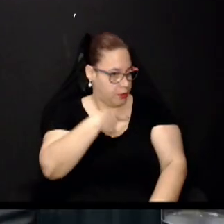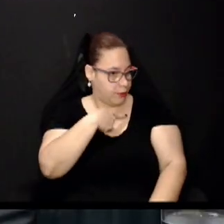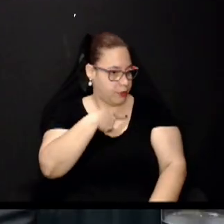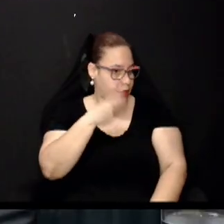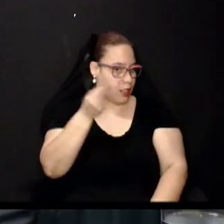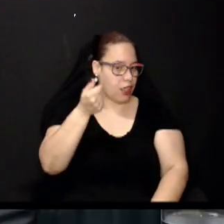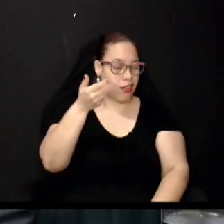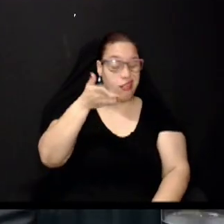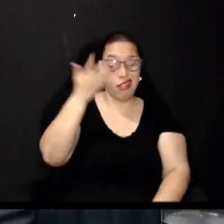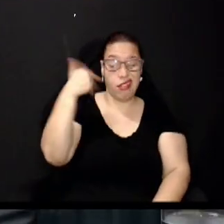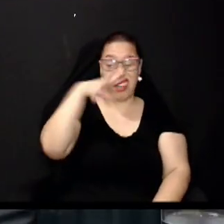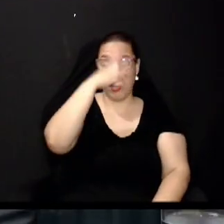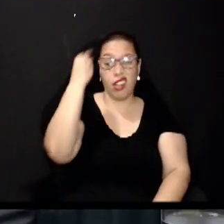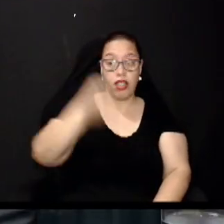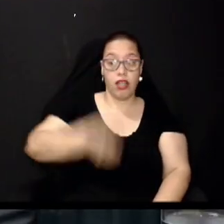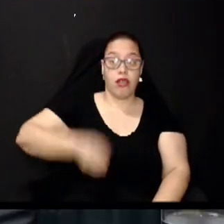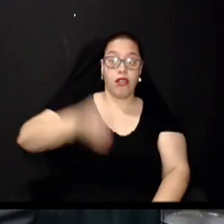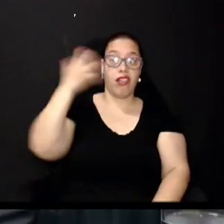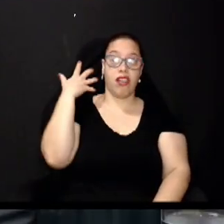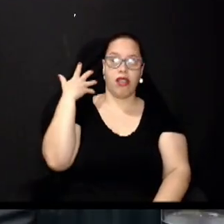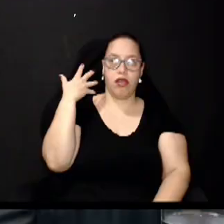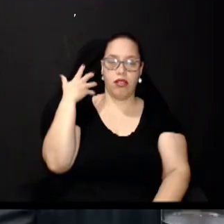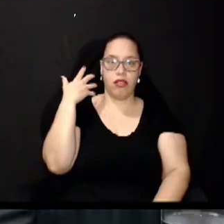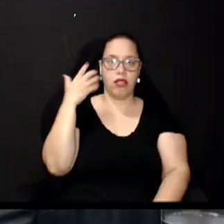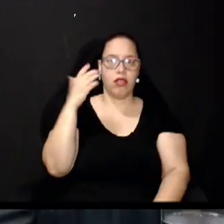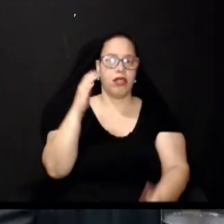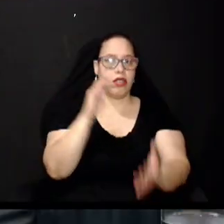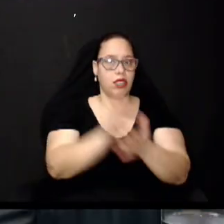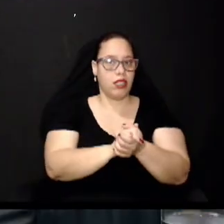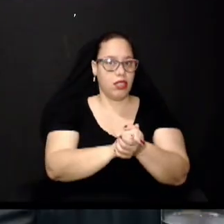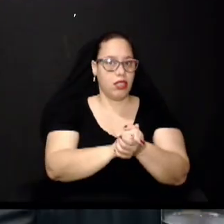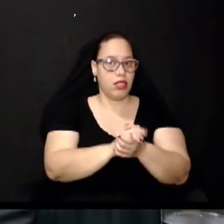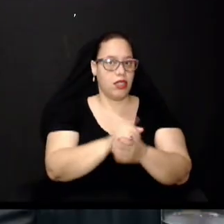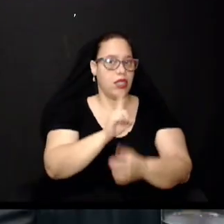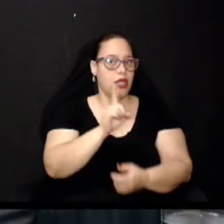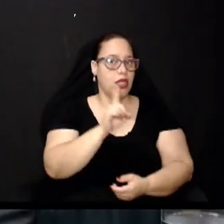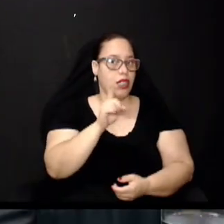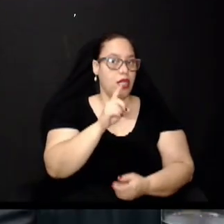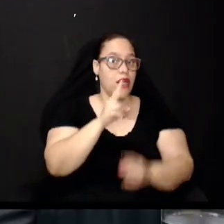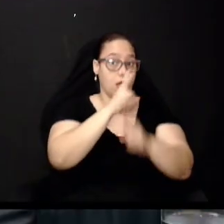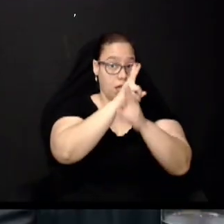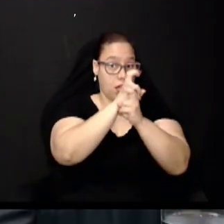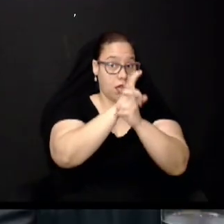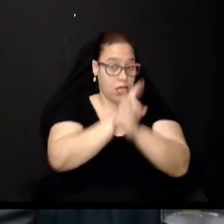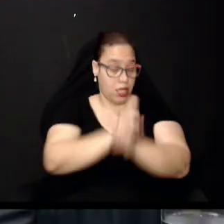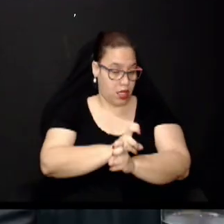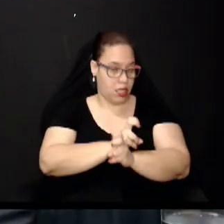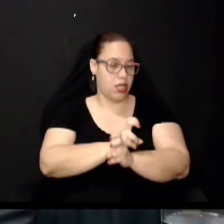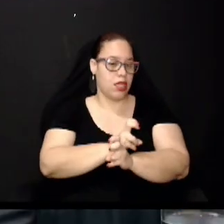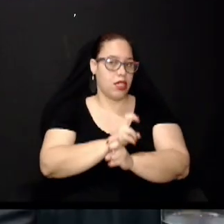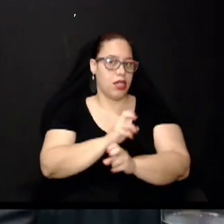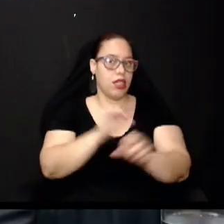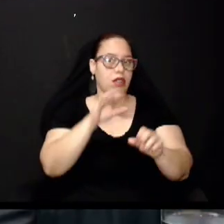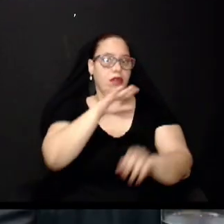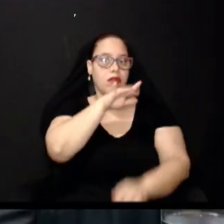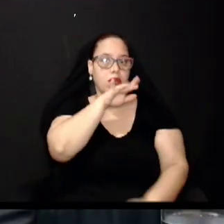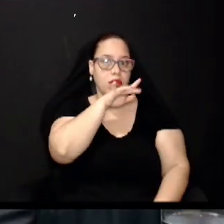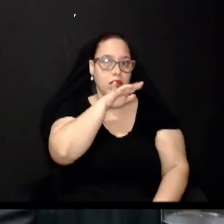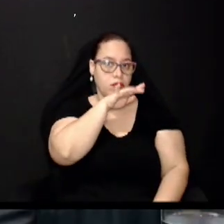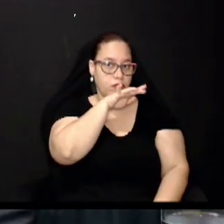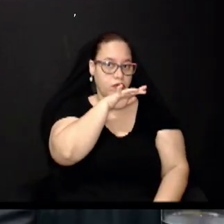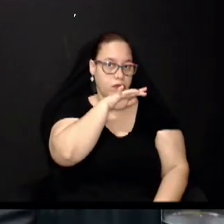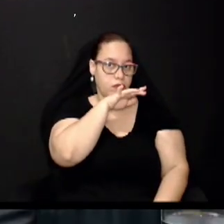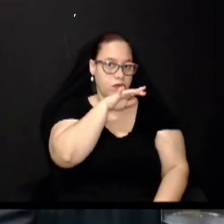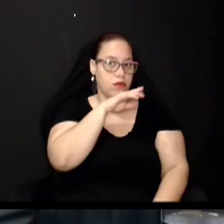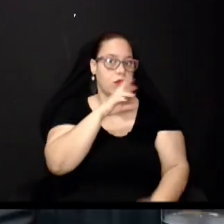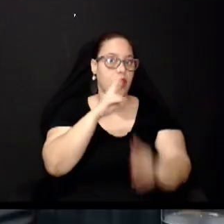né? Ainda quando os casamentos não são tão tóxicos e tão ruins, porque a gente, né, existem separações que são um tanto quanto mais